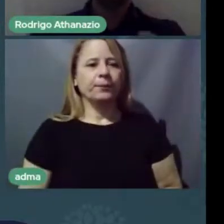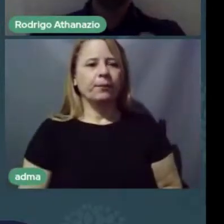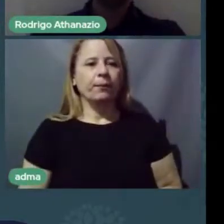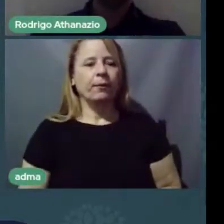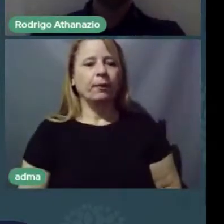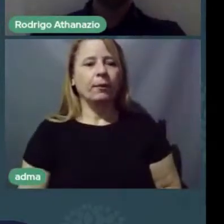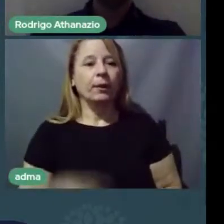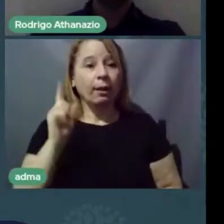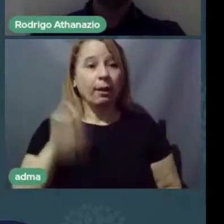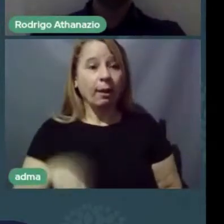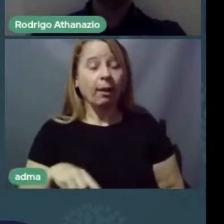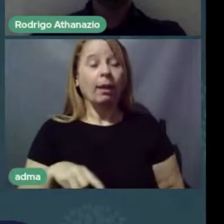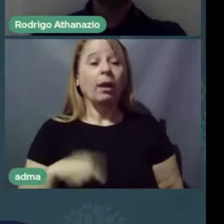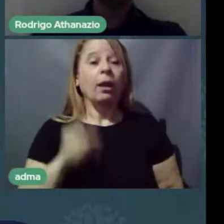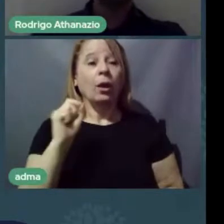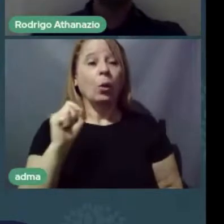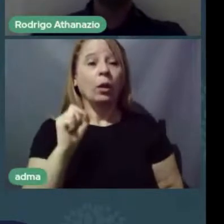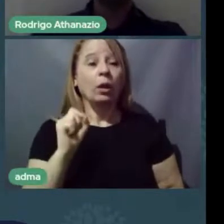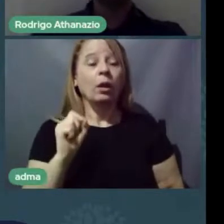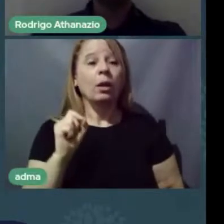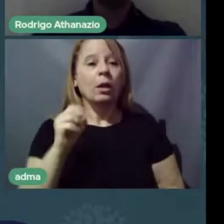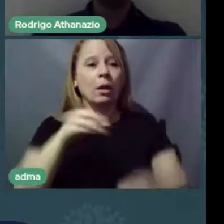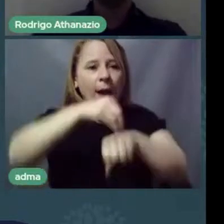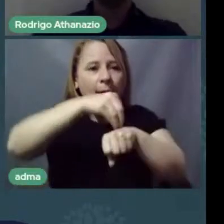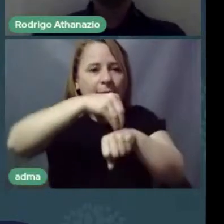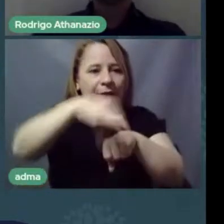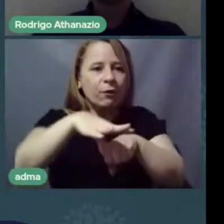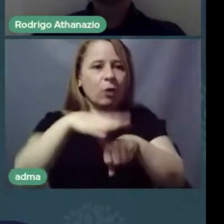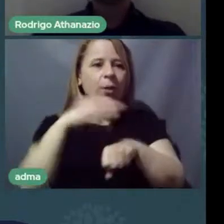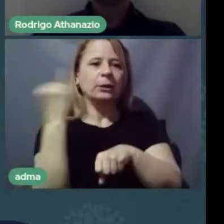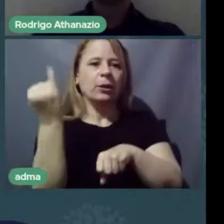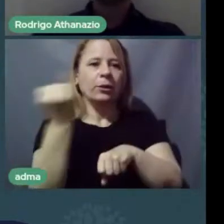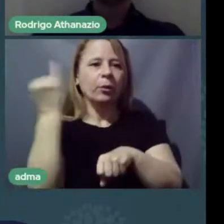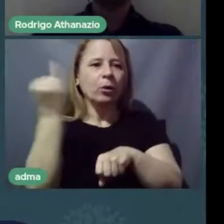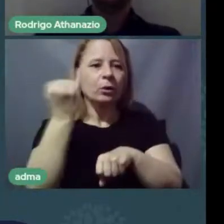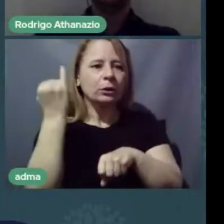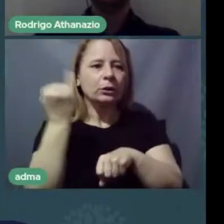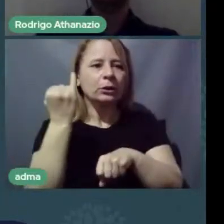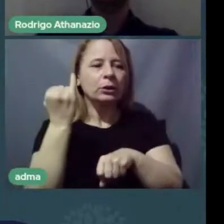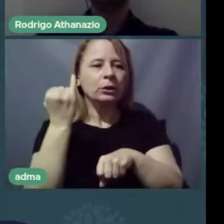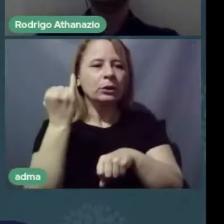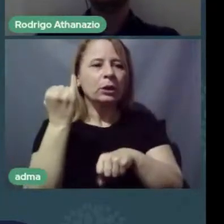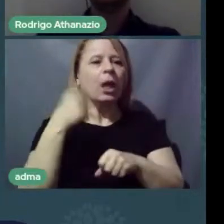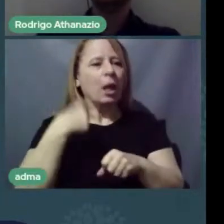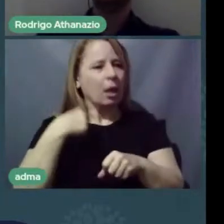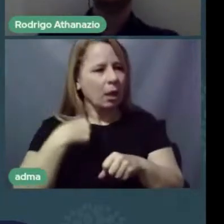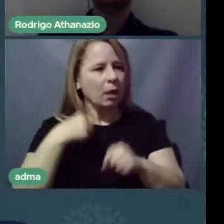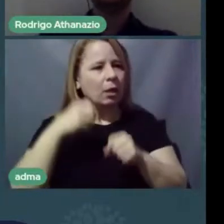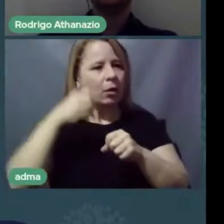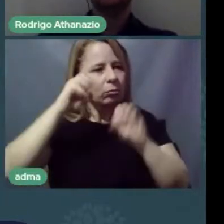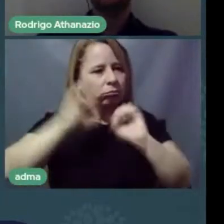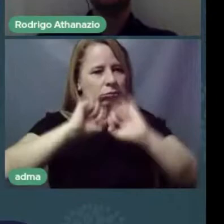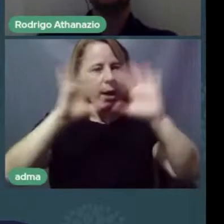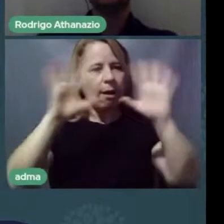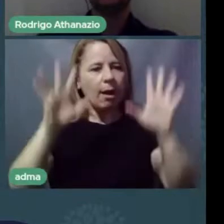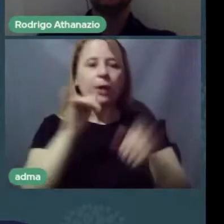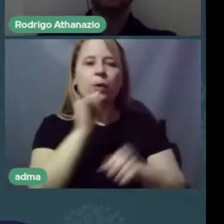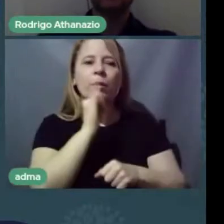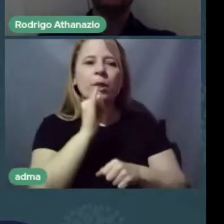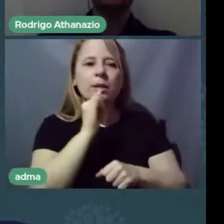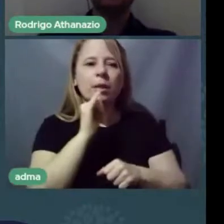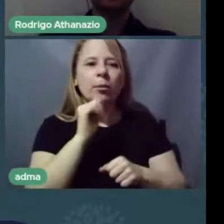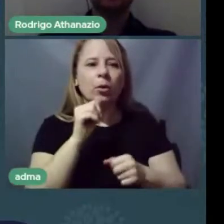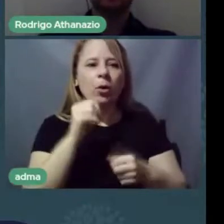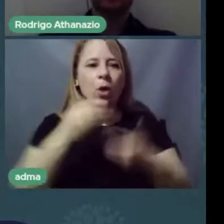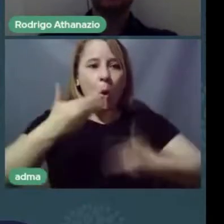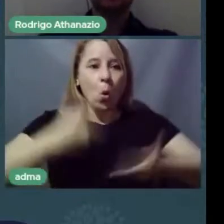pilar de informação que eu queria passar para vocês. Eu acho que eu consegui convencer vocês de que o tratamento anti-inflamatório é o tratamento